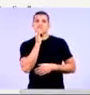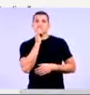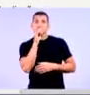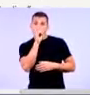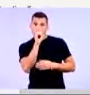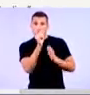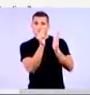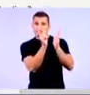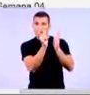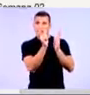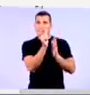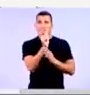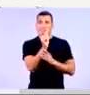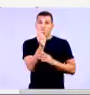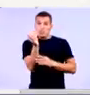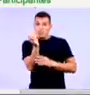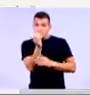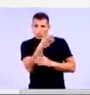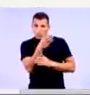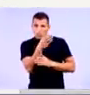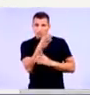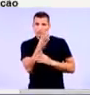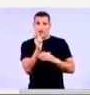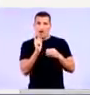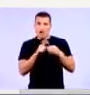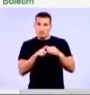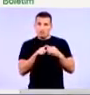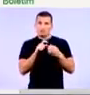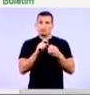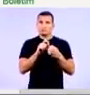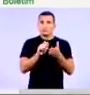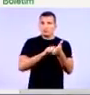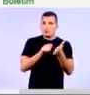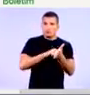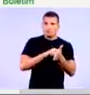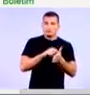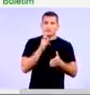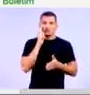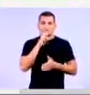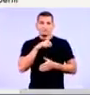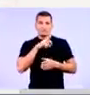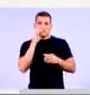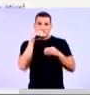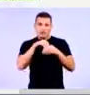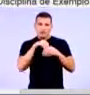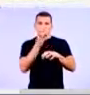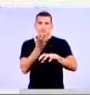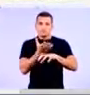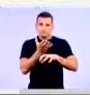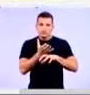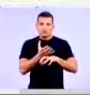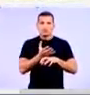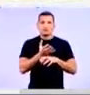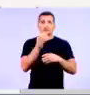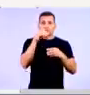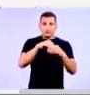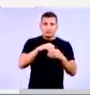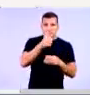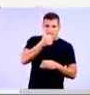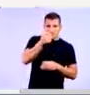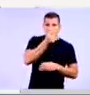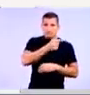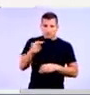acordo ortográfico. Então, vejam, ele está dentro da disciplina e dentro da primeira semana. Aliás, dentro da segunda